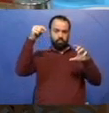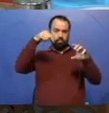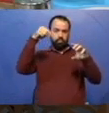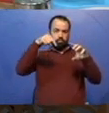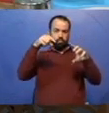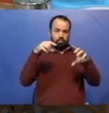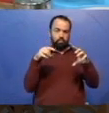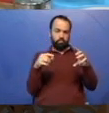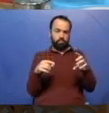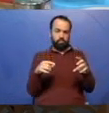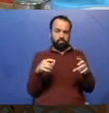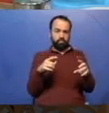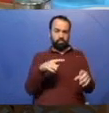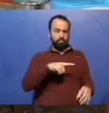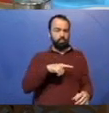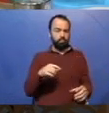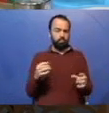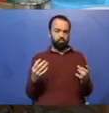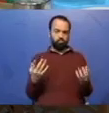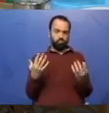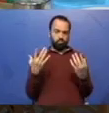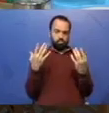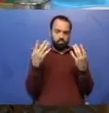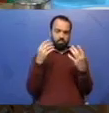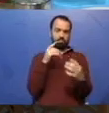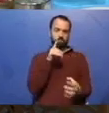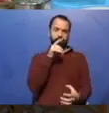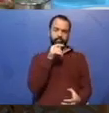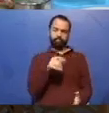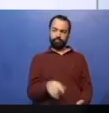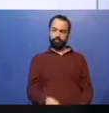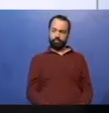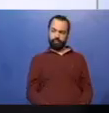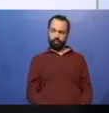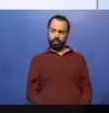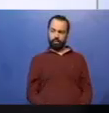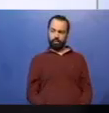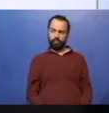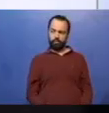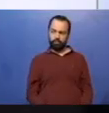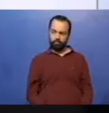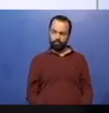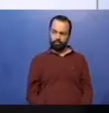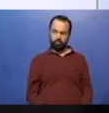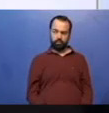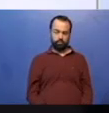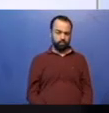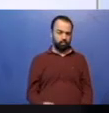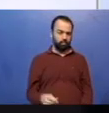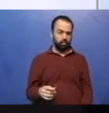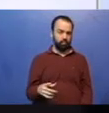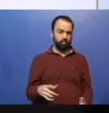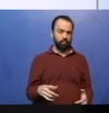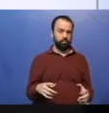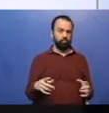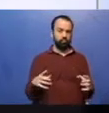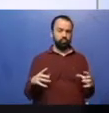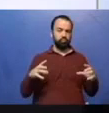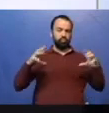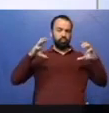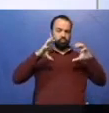e que ficam suspensas lá na atmosfera, tá? No entanto, as nuvens que se formam em